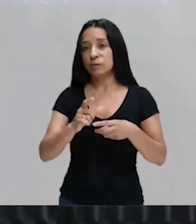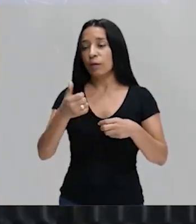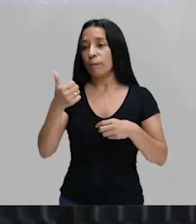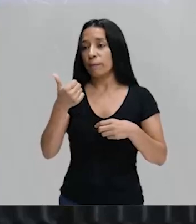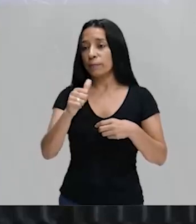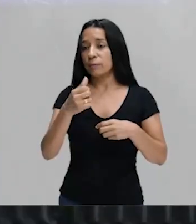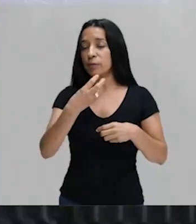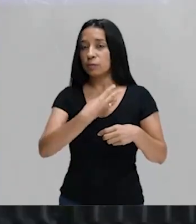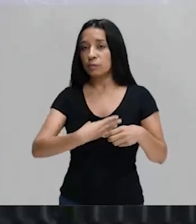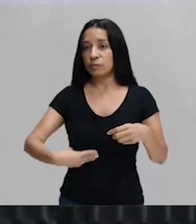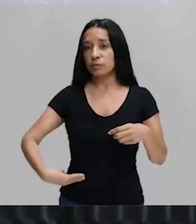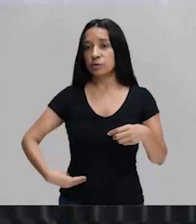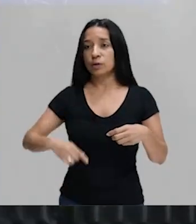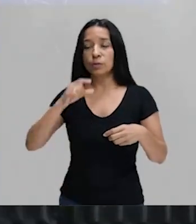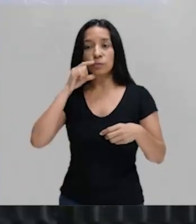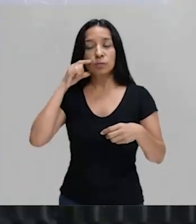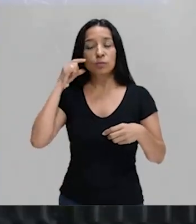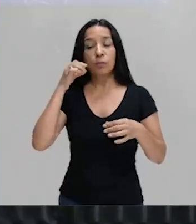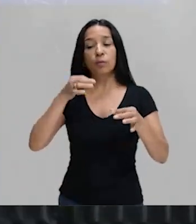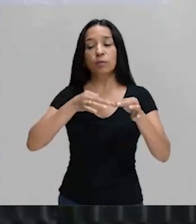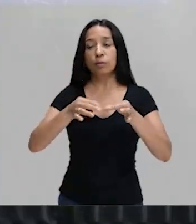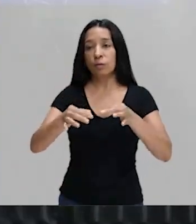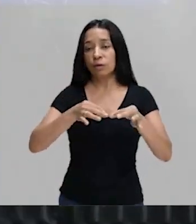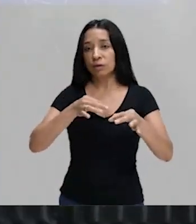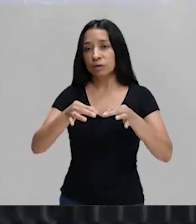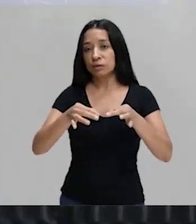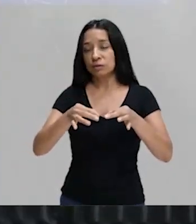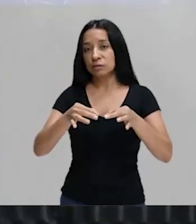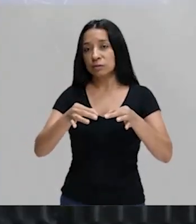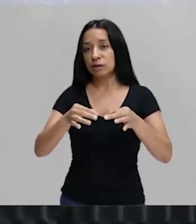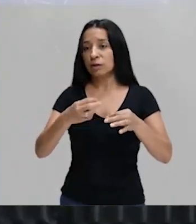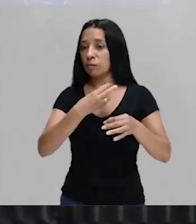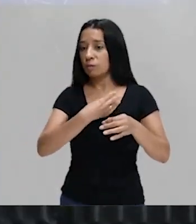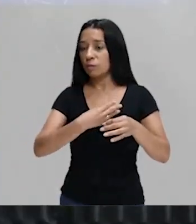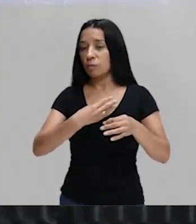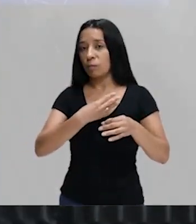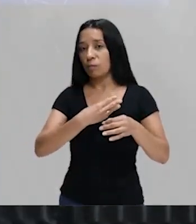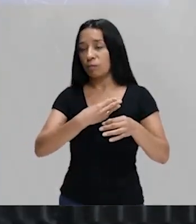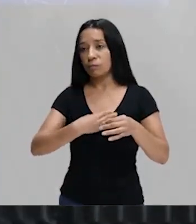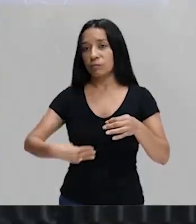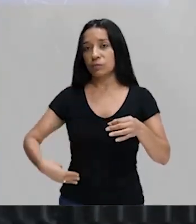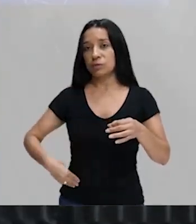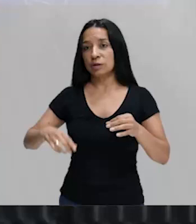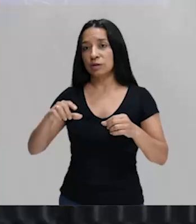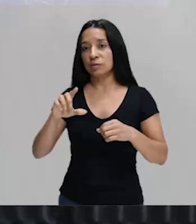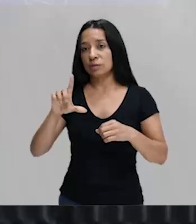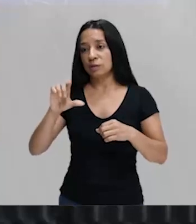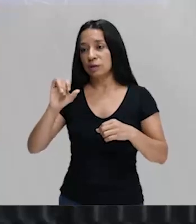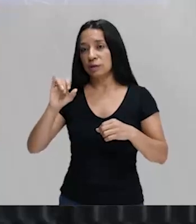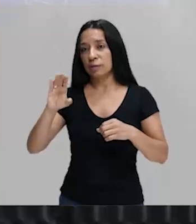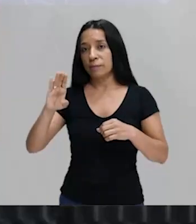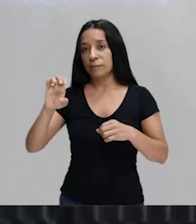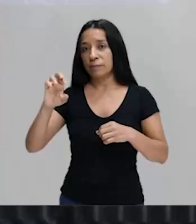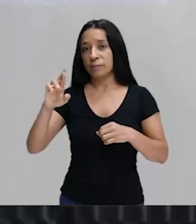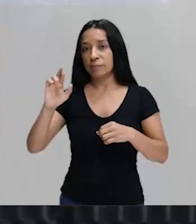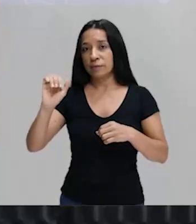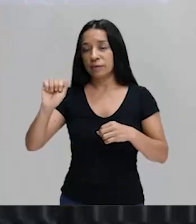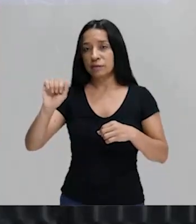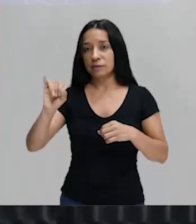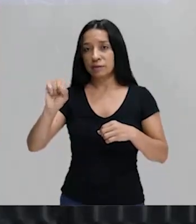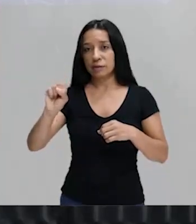primeiro ministério que Dom Pedro forma é o Ministério de Liberais, mas eles vão, evidentemente, perder esse